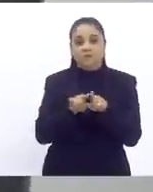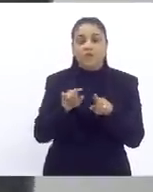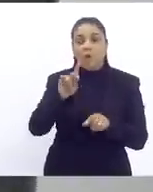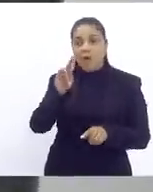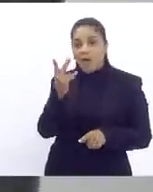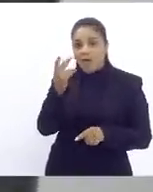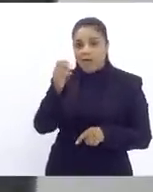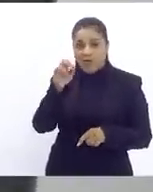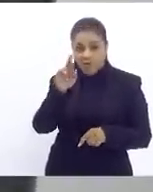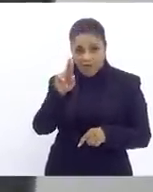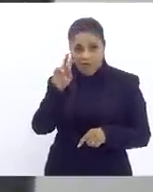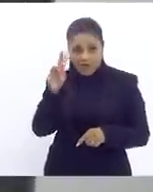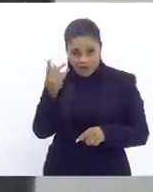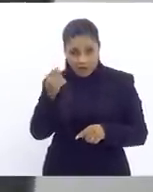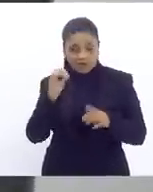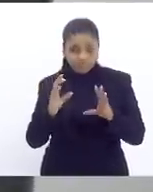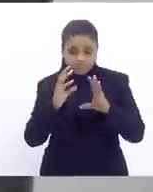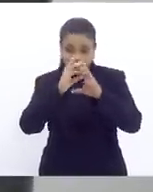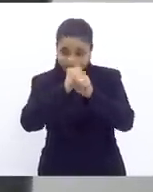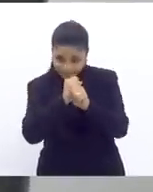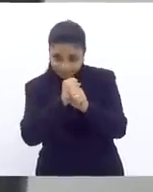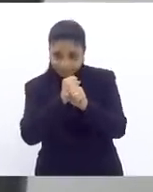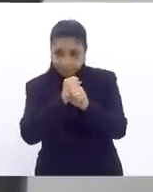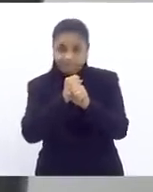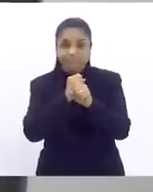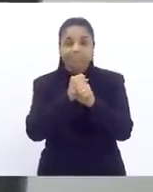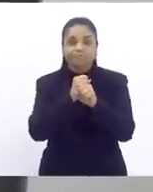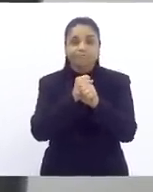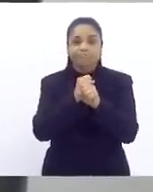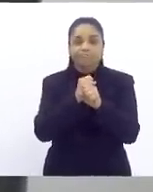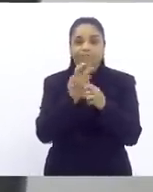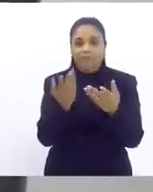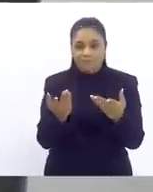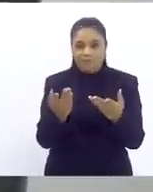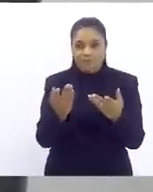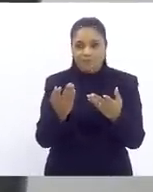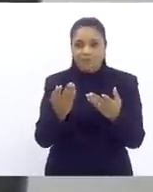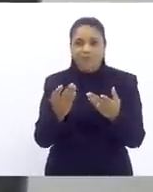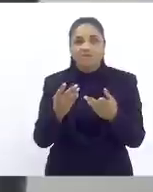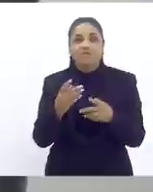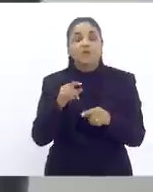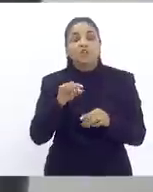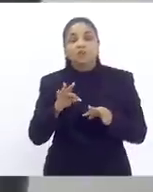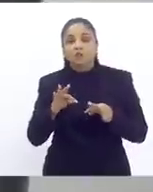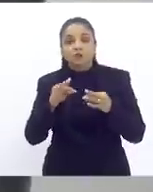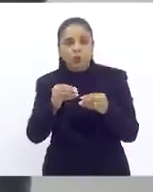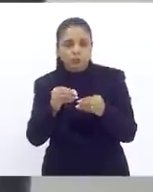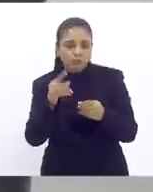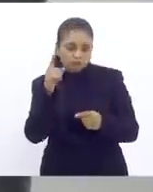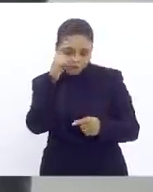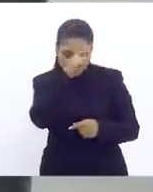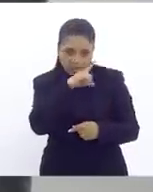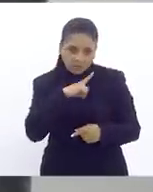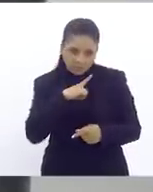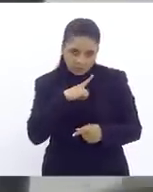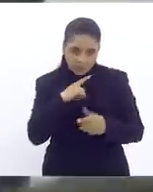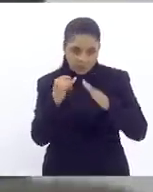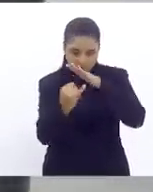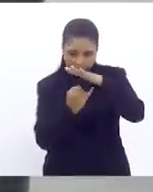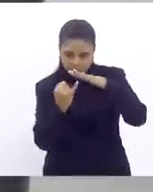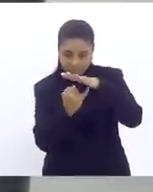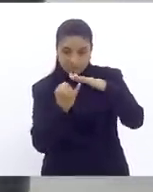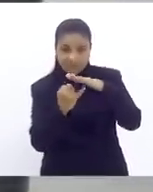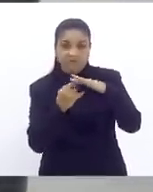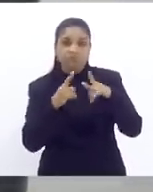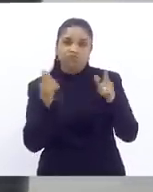valor adequado entendeu então em bojo É isso aí todas elas apresentam algum tipo de dificuldade a gente conseguiu